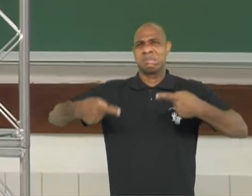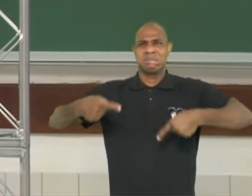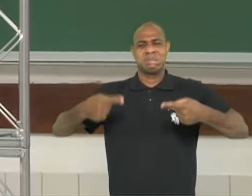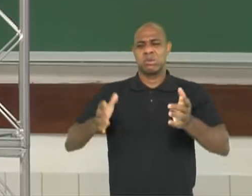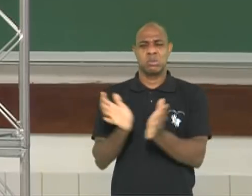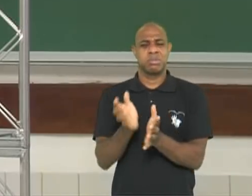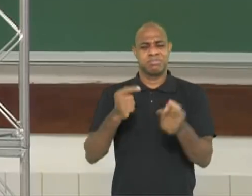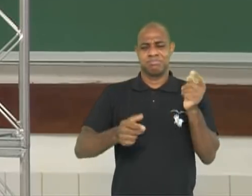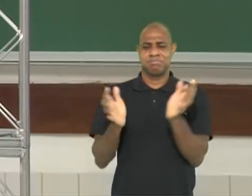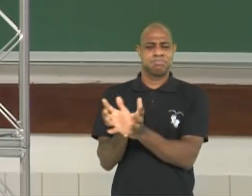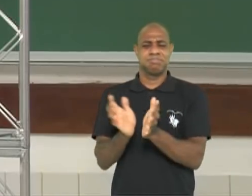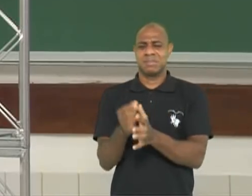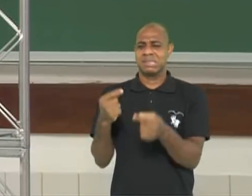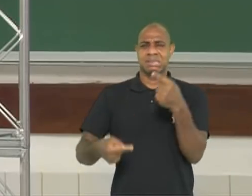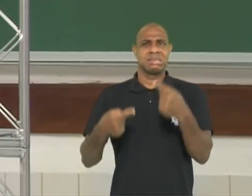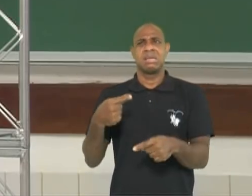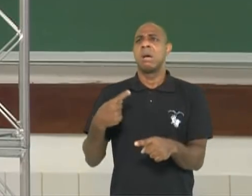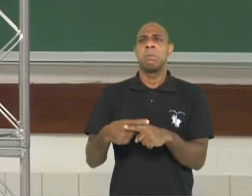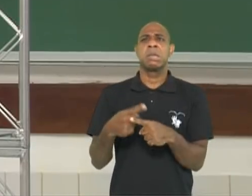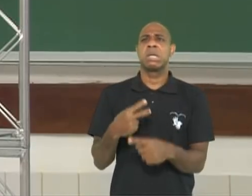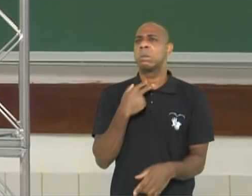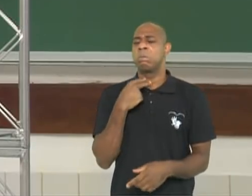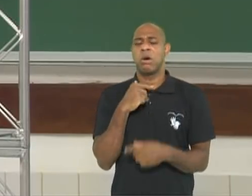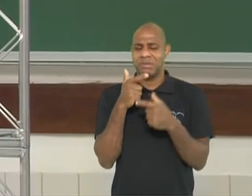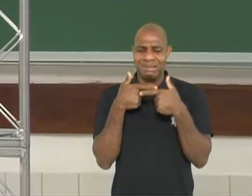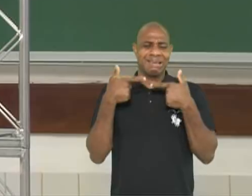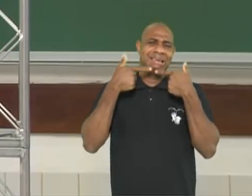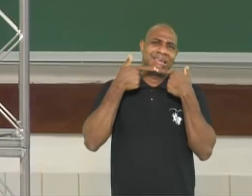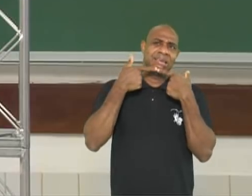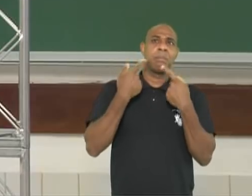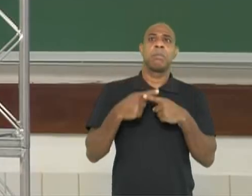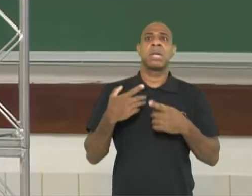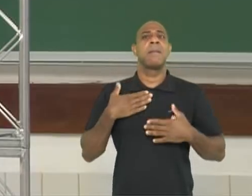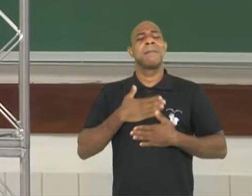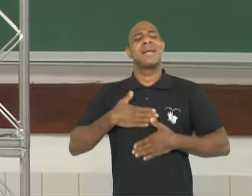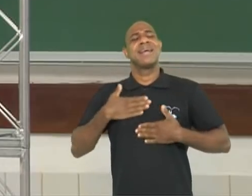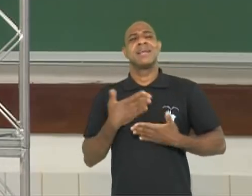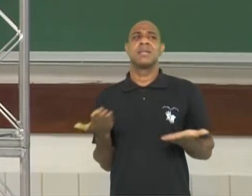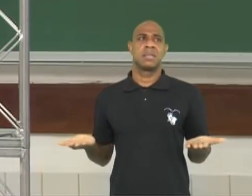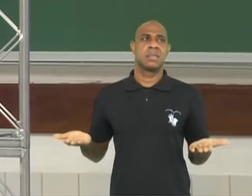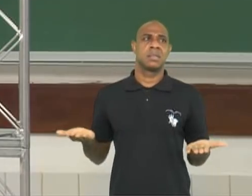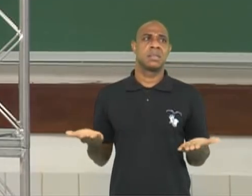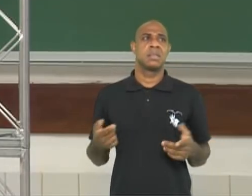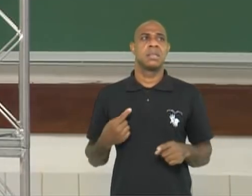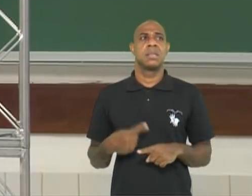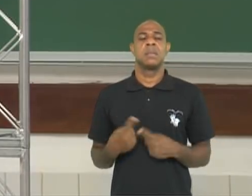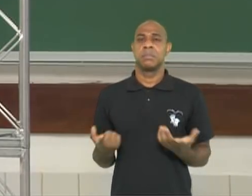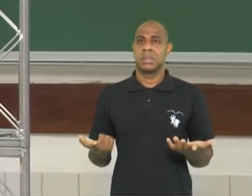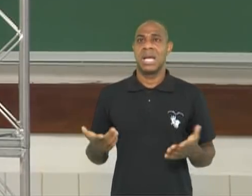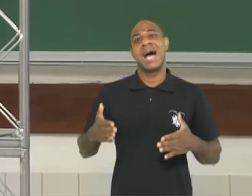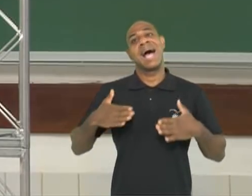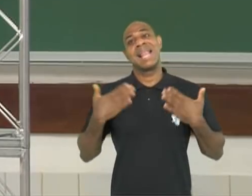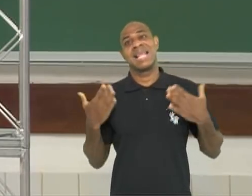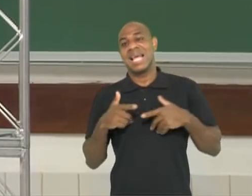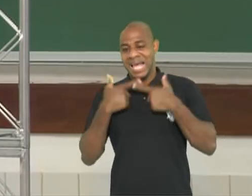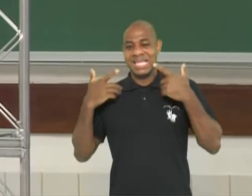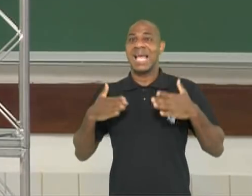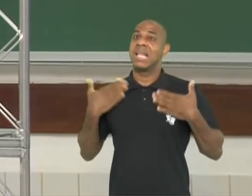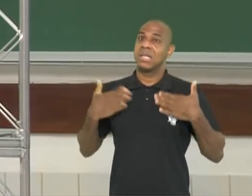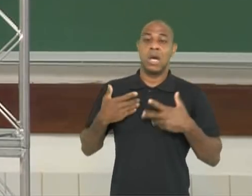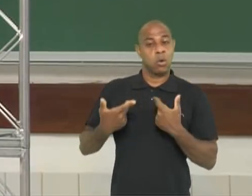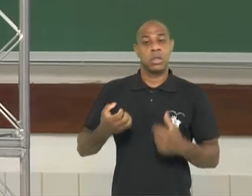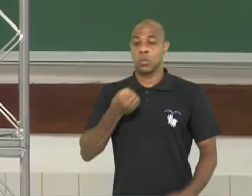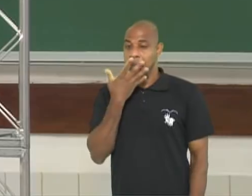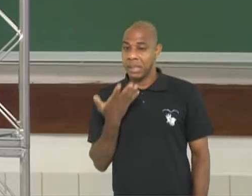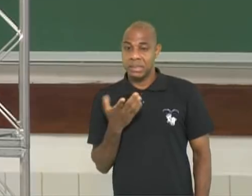beneditinos, que já os franciscanos tinham uma outra linha de raciocínio que achavam o riso, a alegria, uma coisa do bem, uma coisa